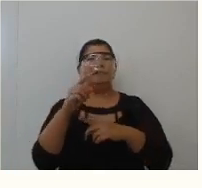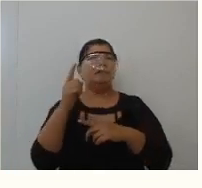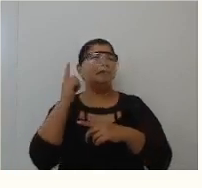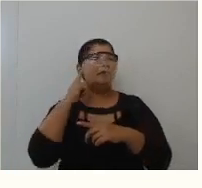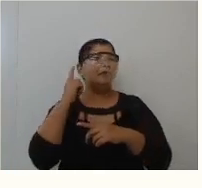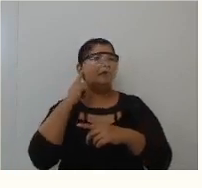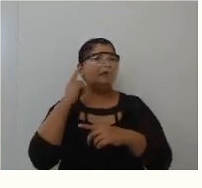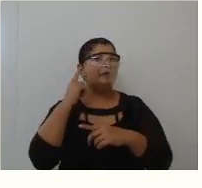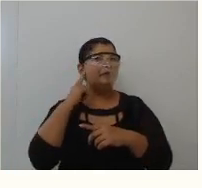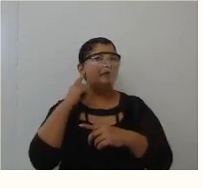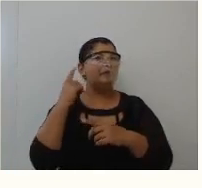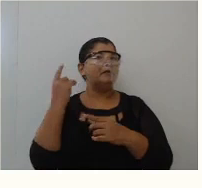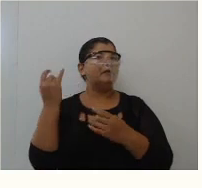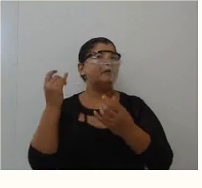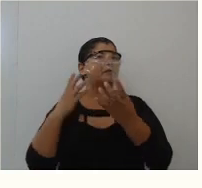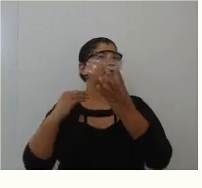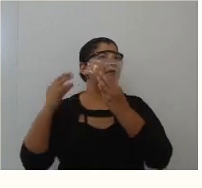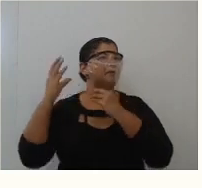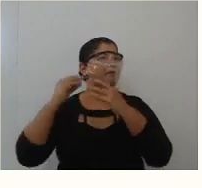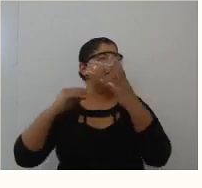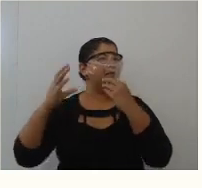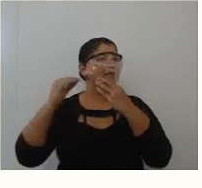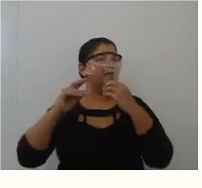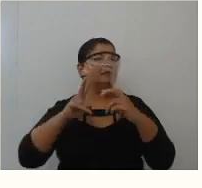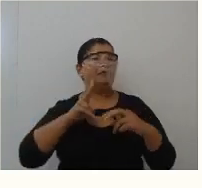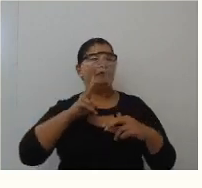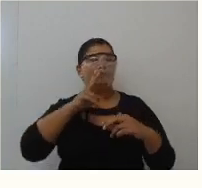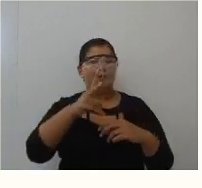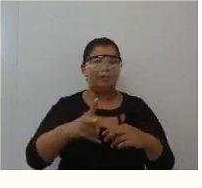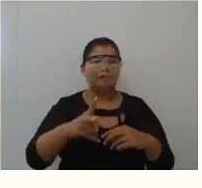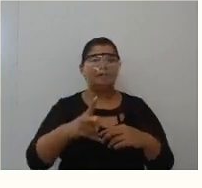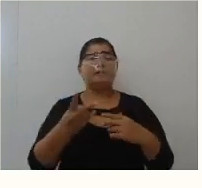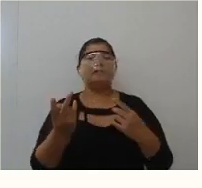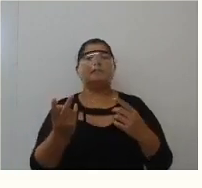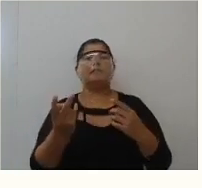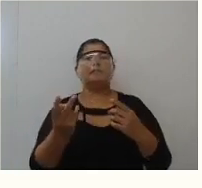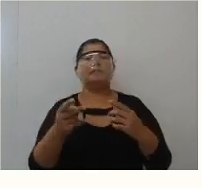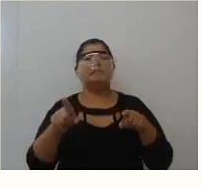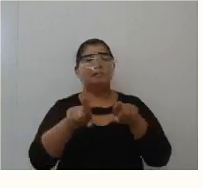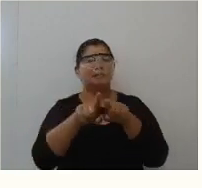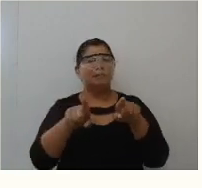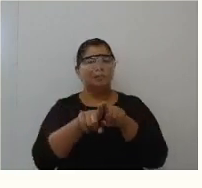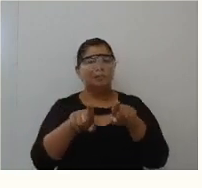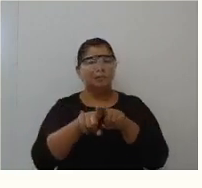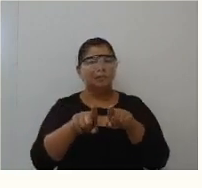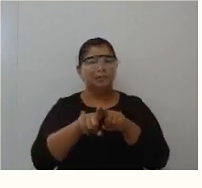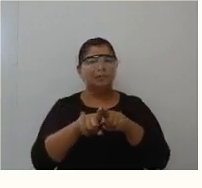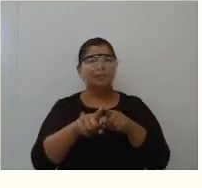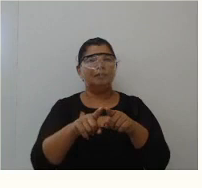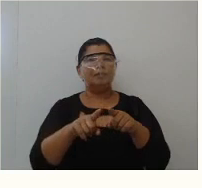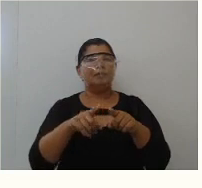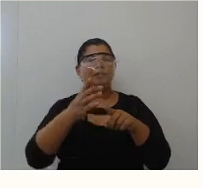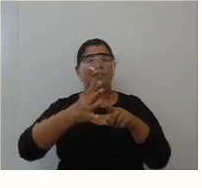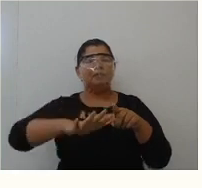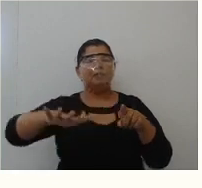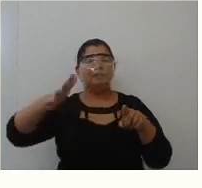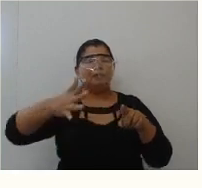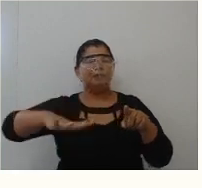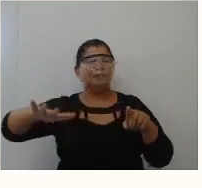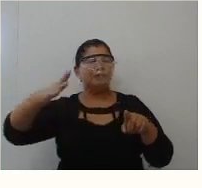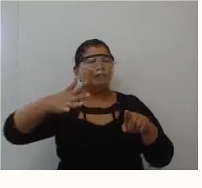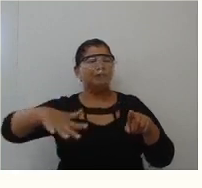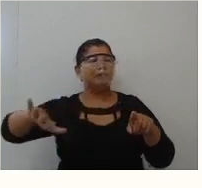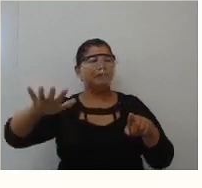Ouviam-se amplos bocejos, fortes como o marulhar das